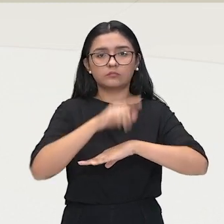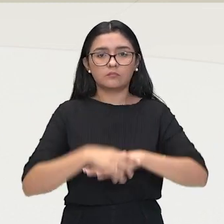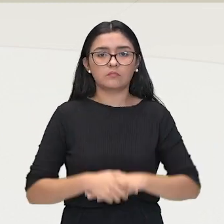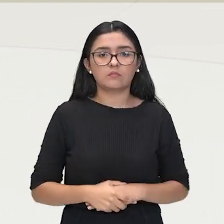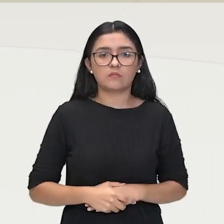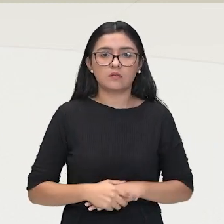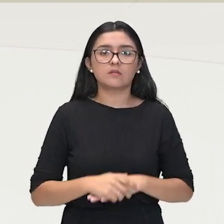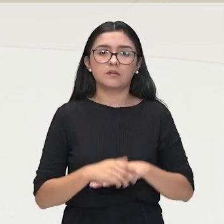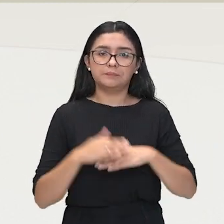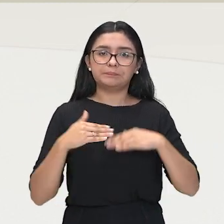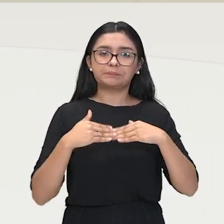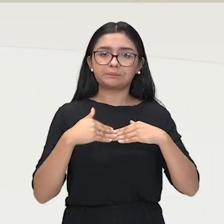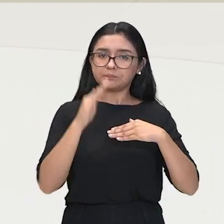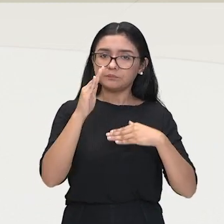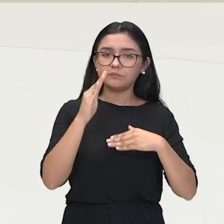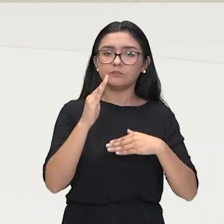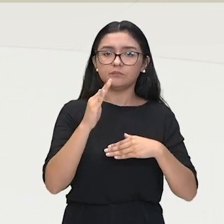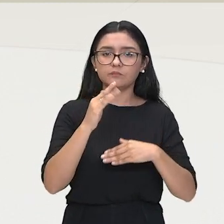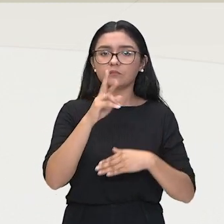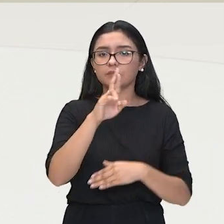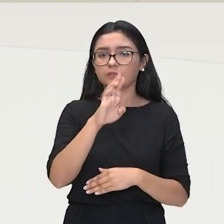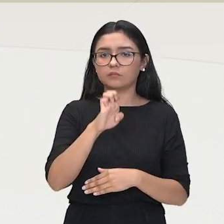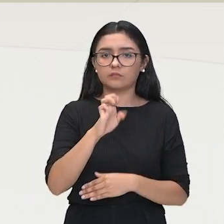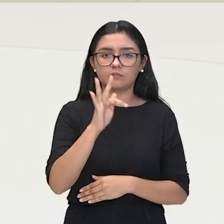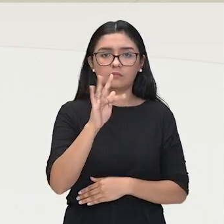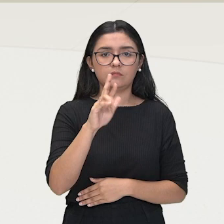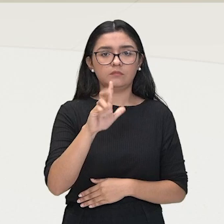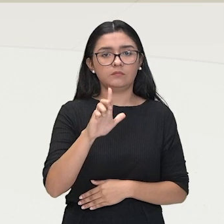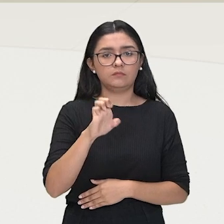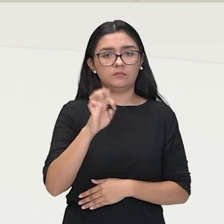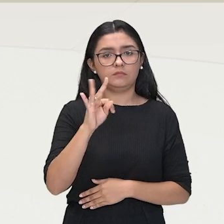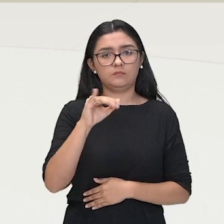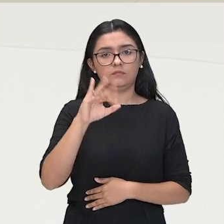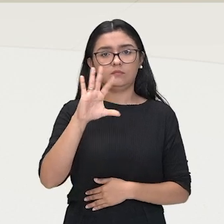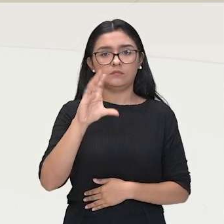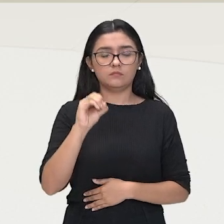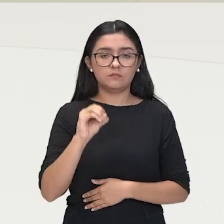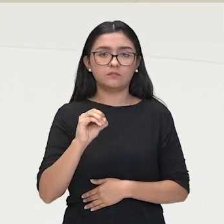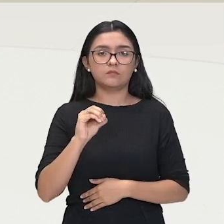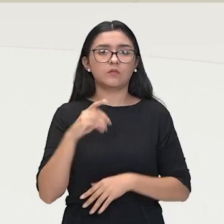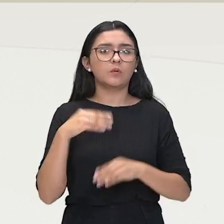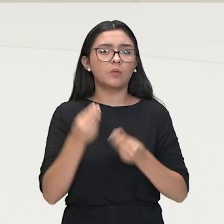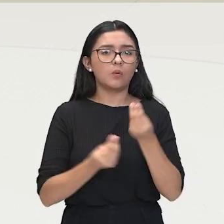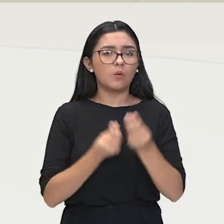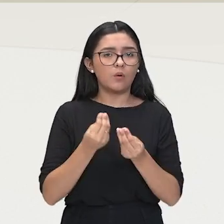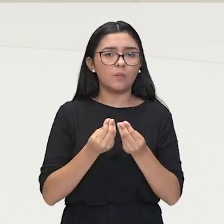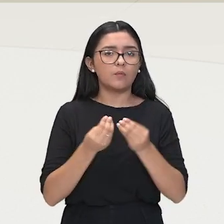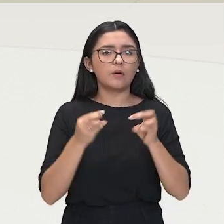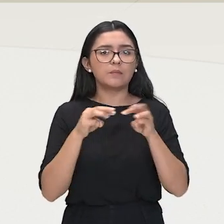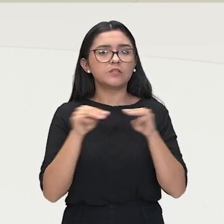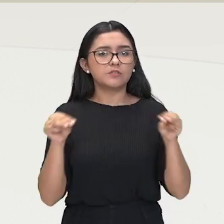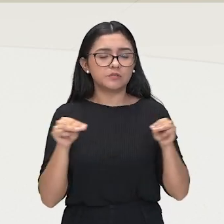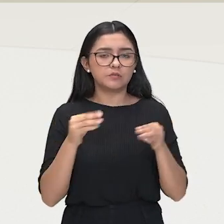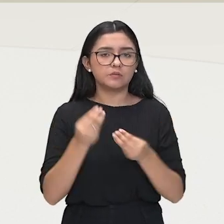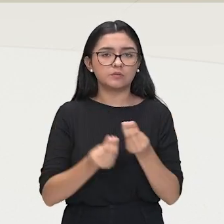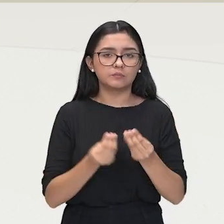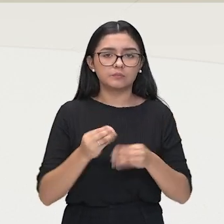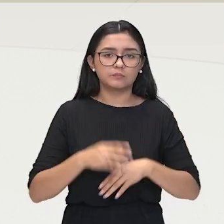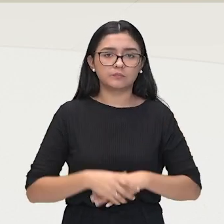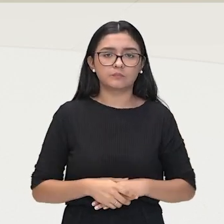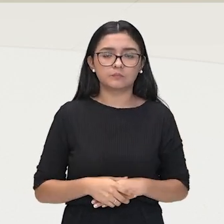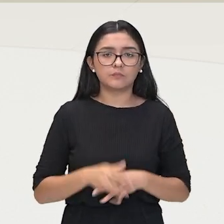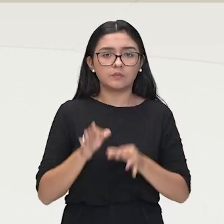seria maior. Tomem cuidado, o ângulo é medido com relação à reta normal e não com relação à